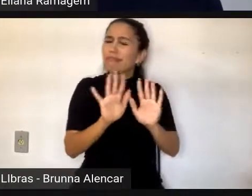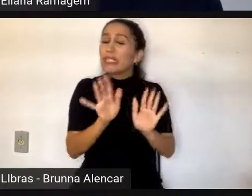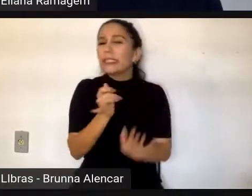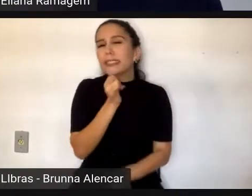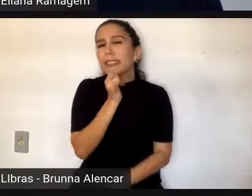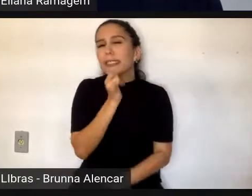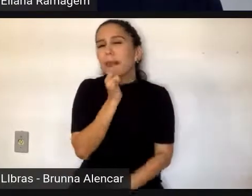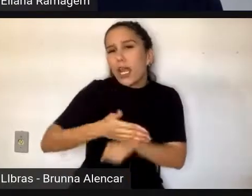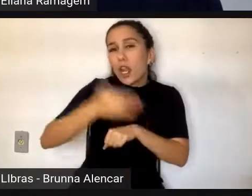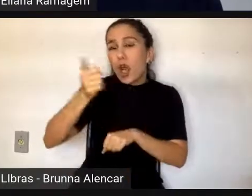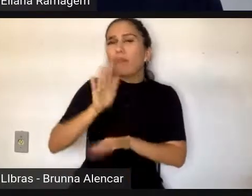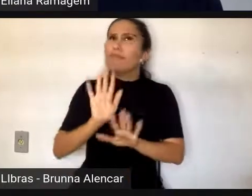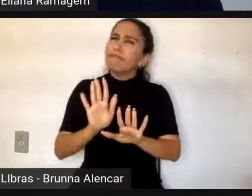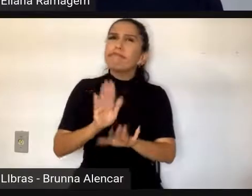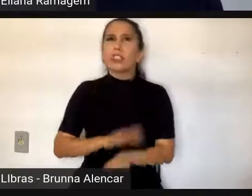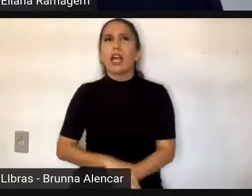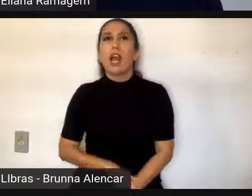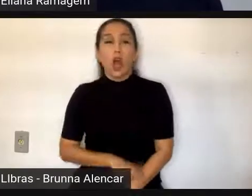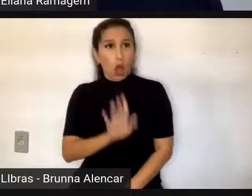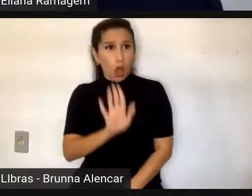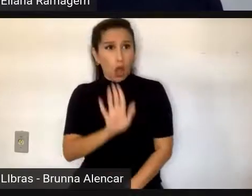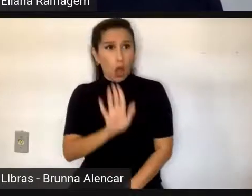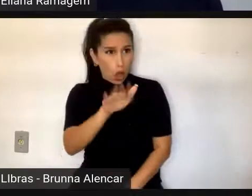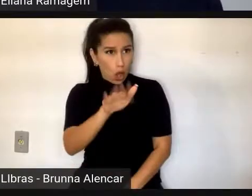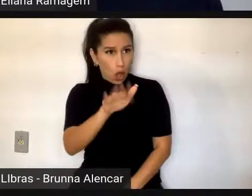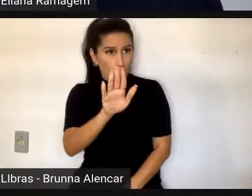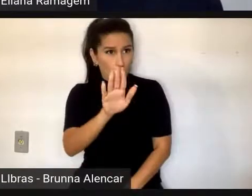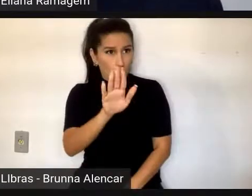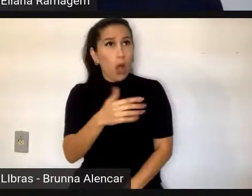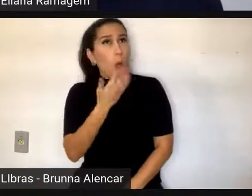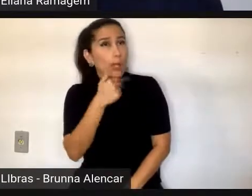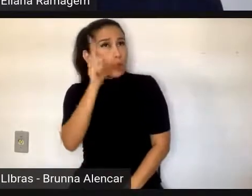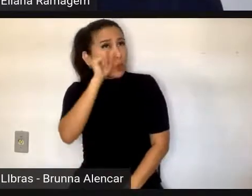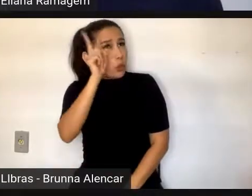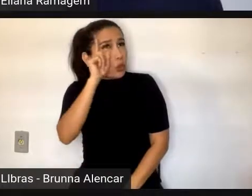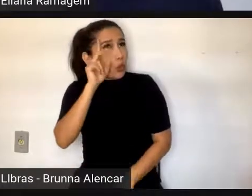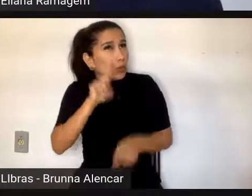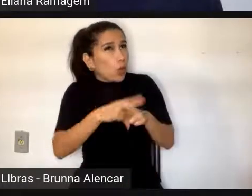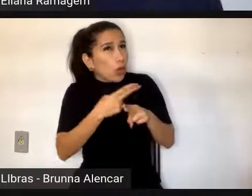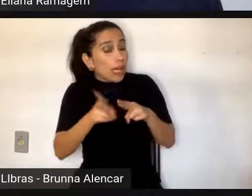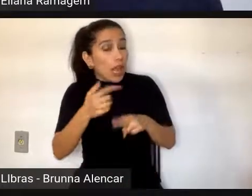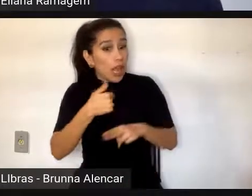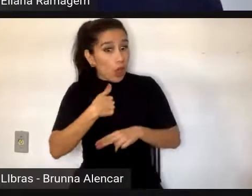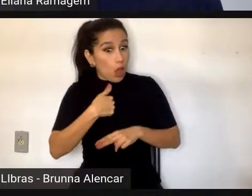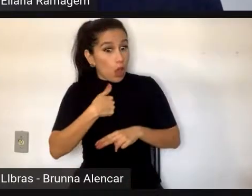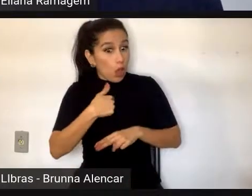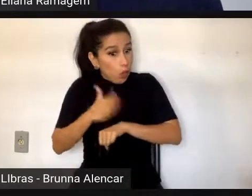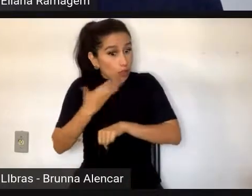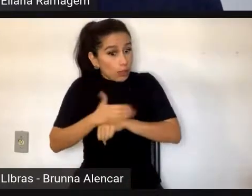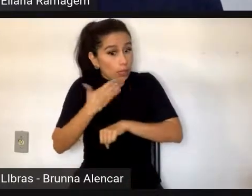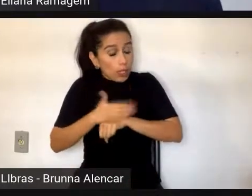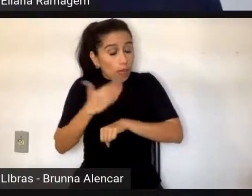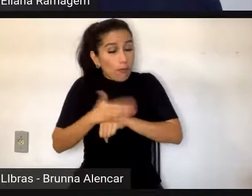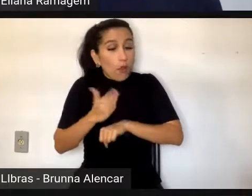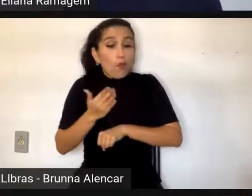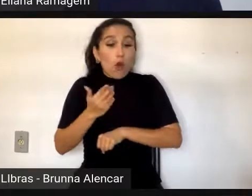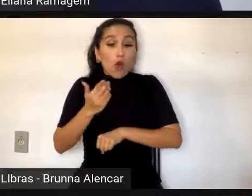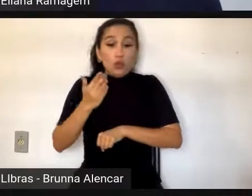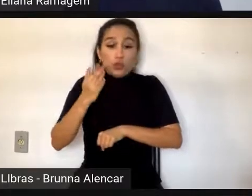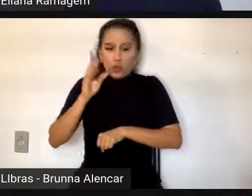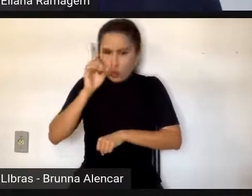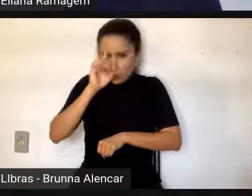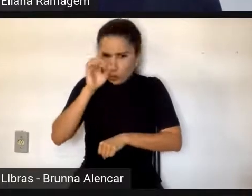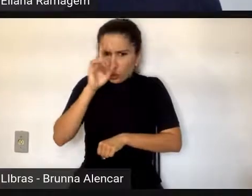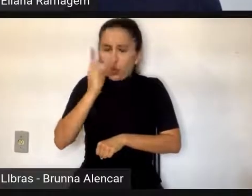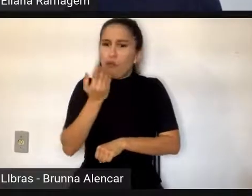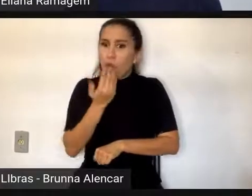então se eu preciso comer chocolate todos os dias, porque eu tô muito ansiosa, eu vou treinar e eu vou comer um quadradinho todos os dias.